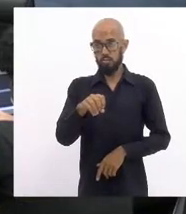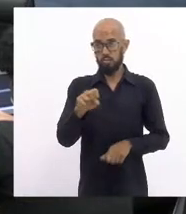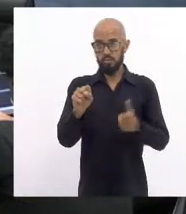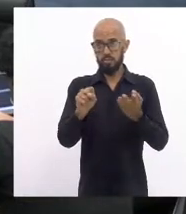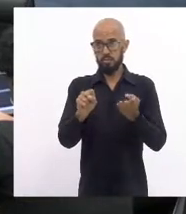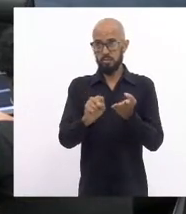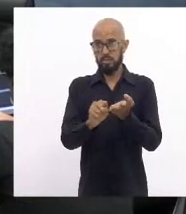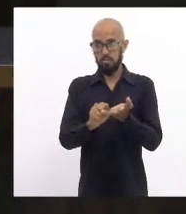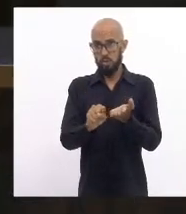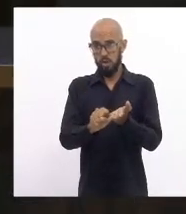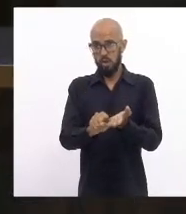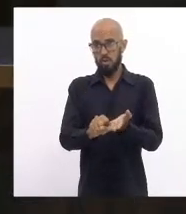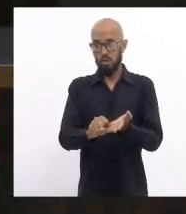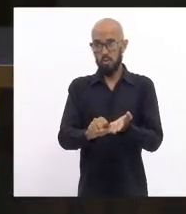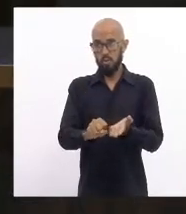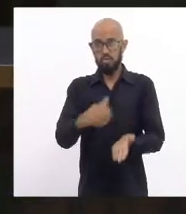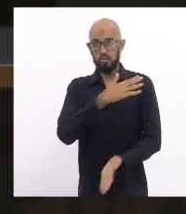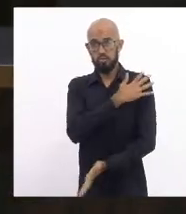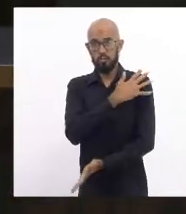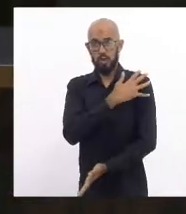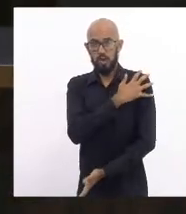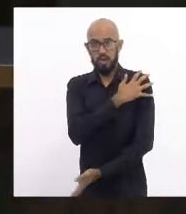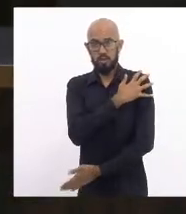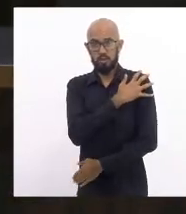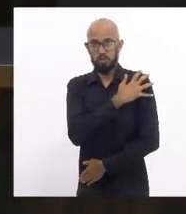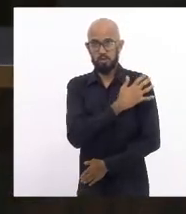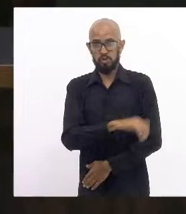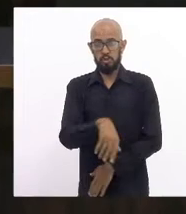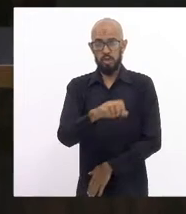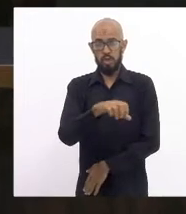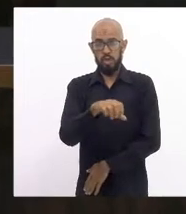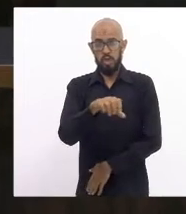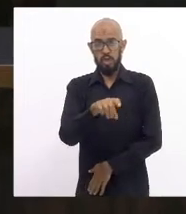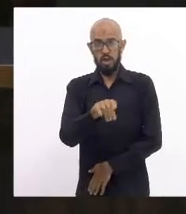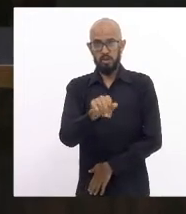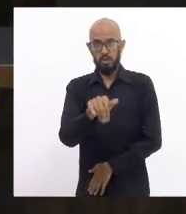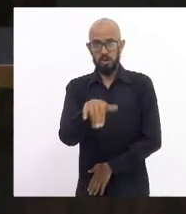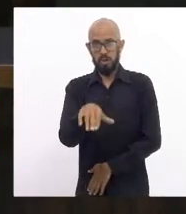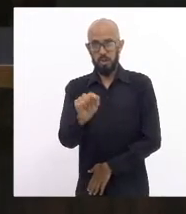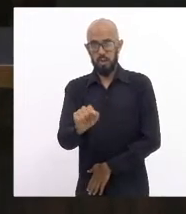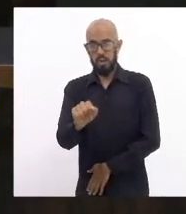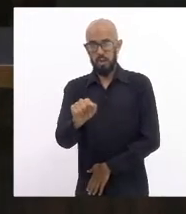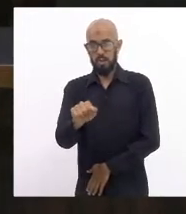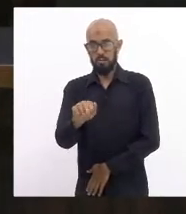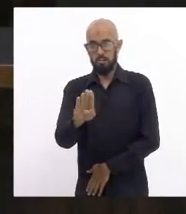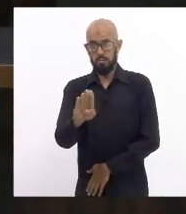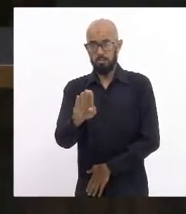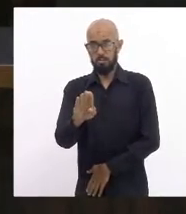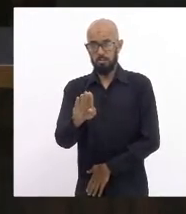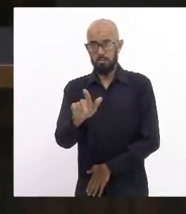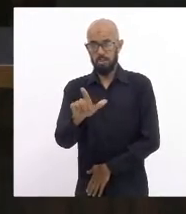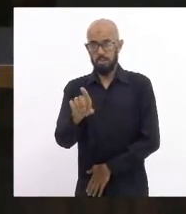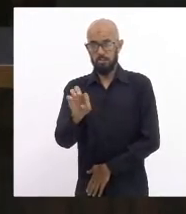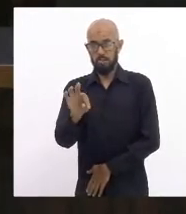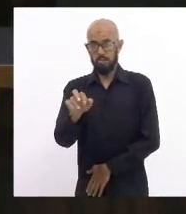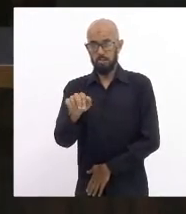Malafaia. Subtenente Bernardo. Adriana Baltazar. Bem-vindo, deputada Adriana.